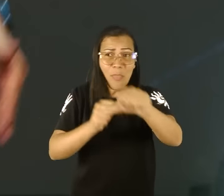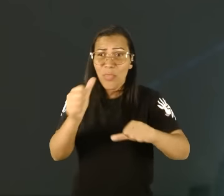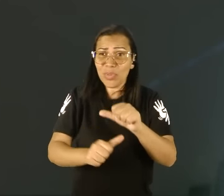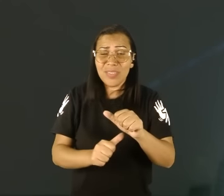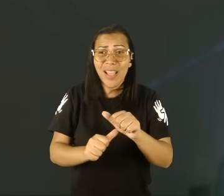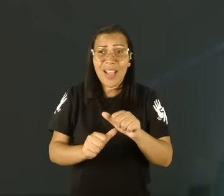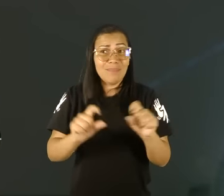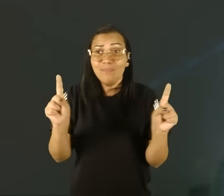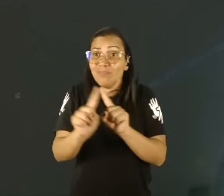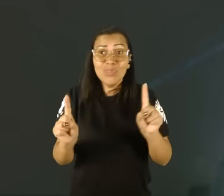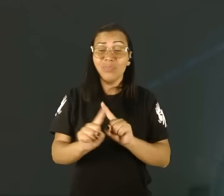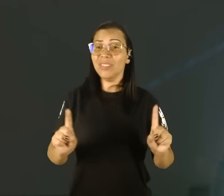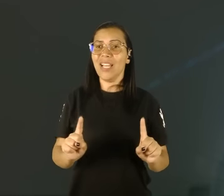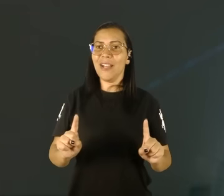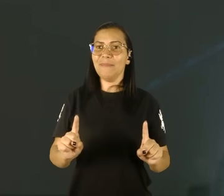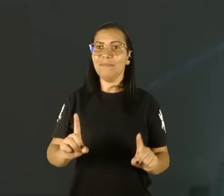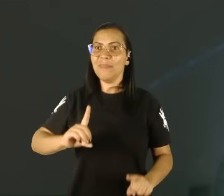aconteceu.